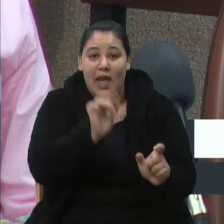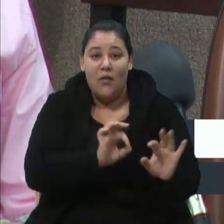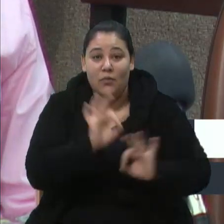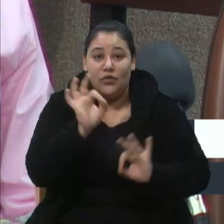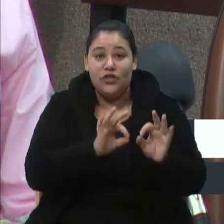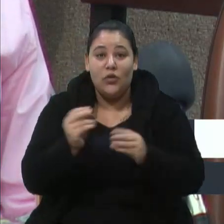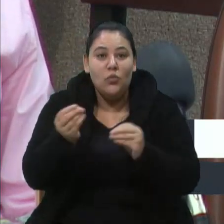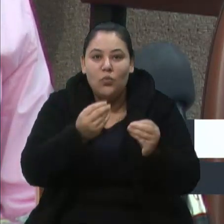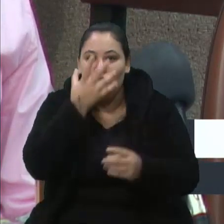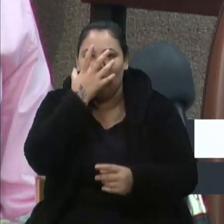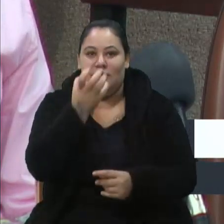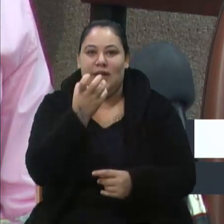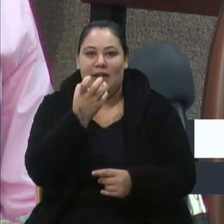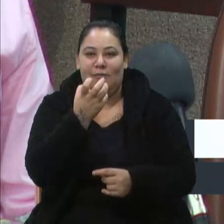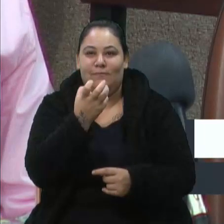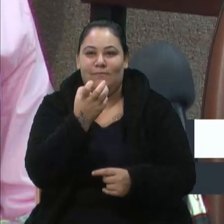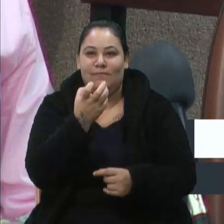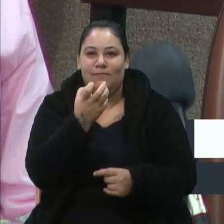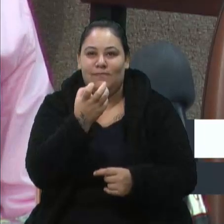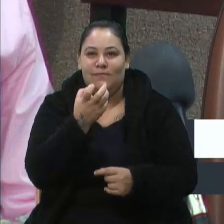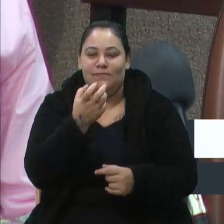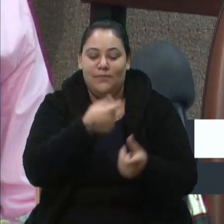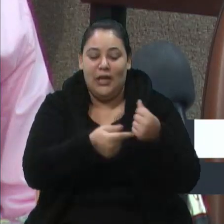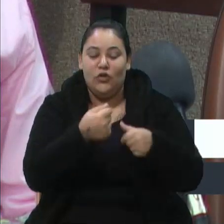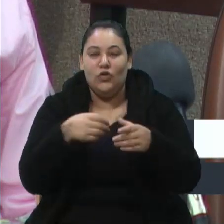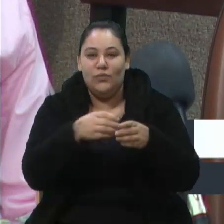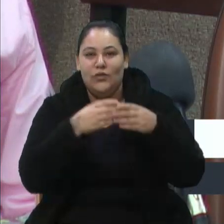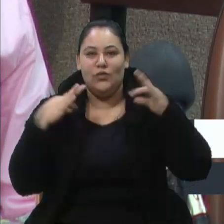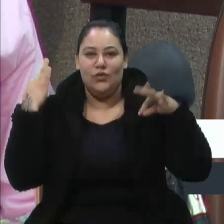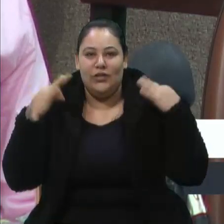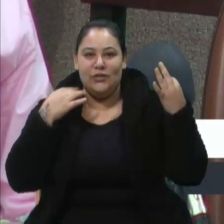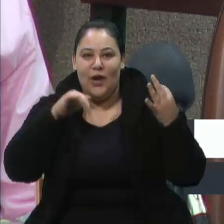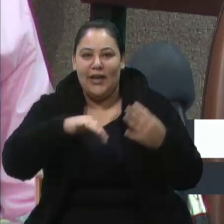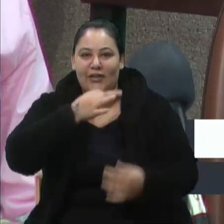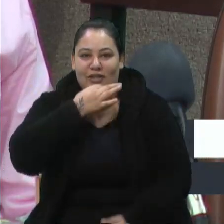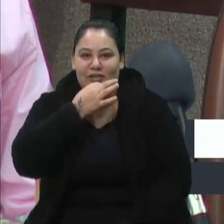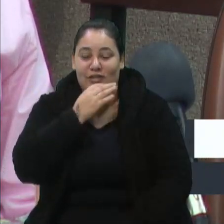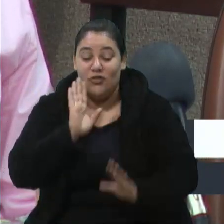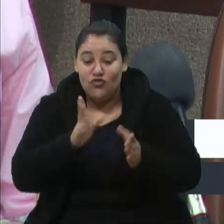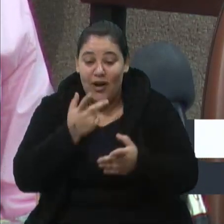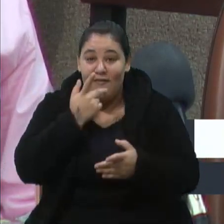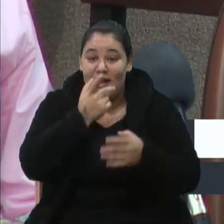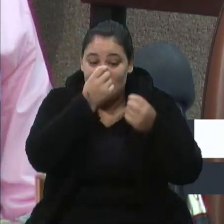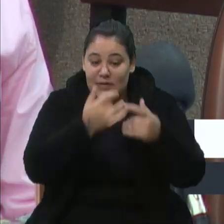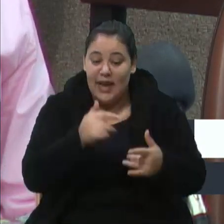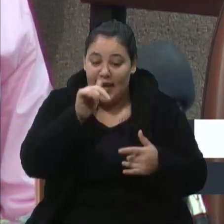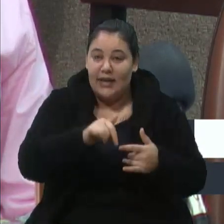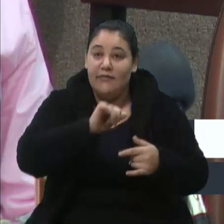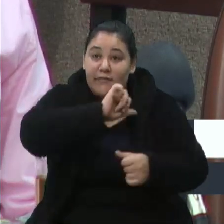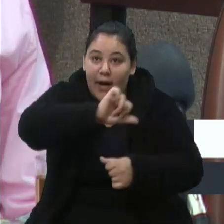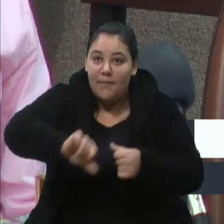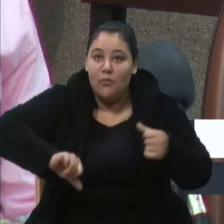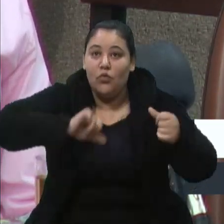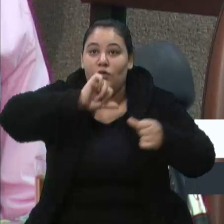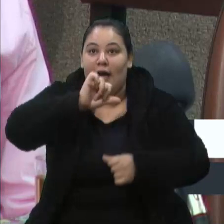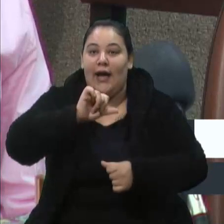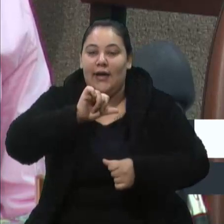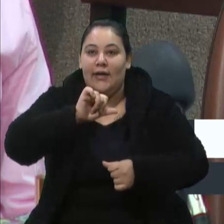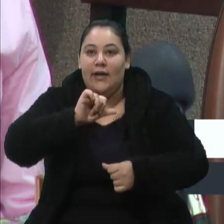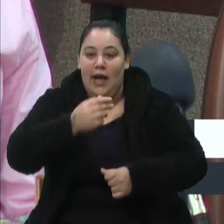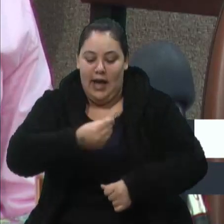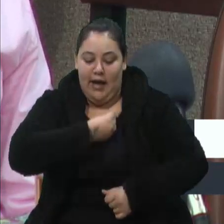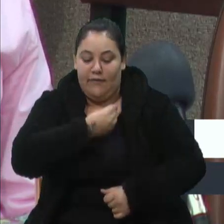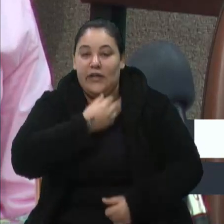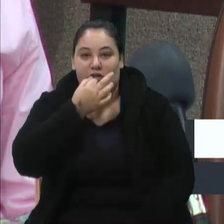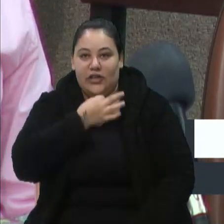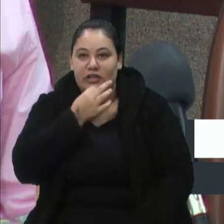para a economia, o turismo de Caxias do Sul. Eu já falei aqui nessa casa, vai mudar a página de Caxias do Sul, a